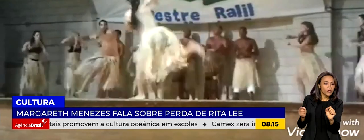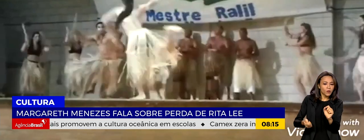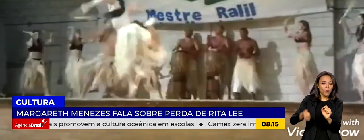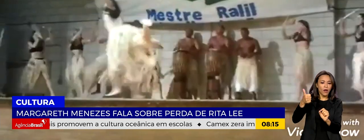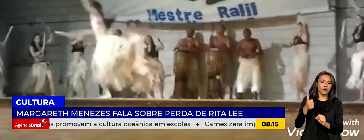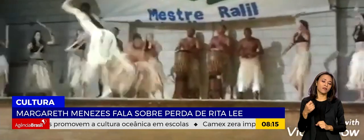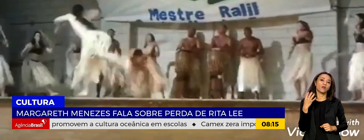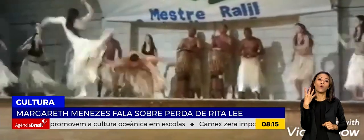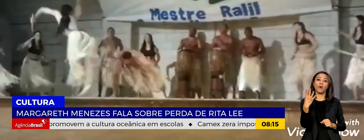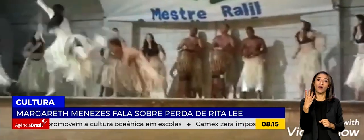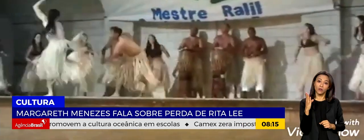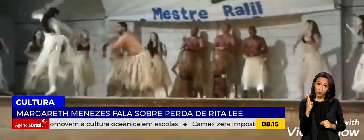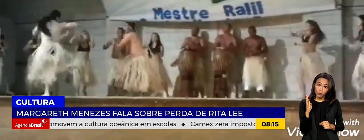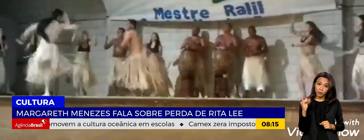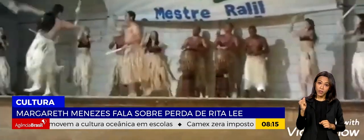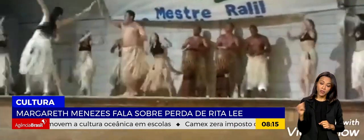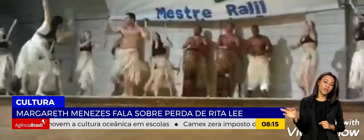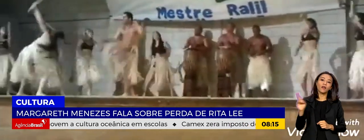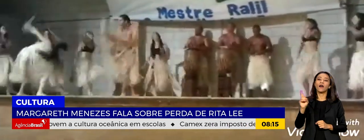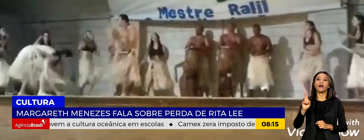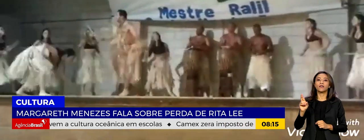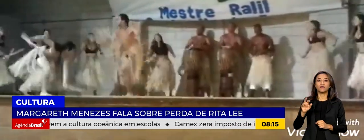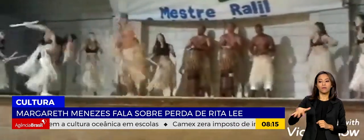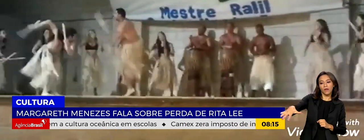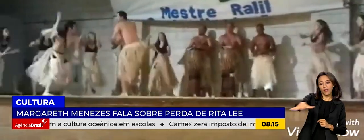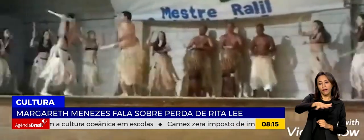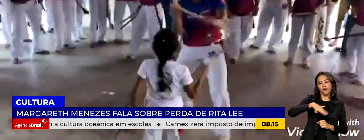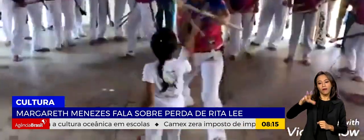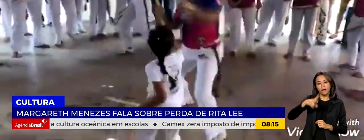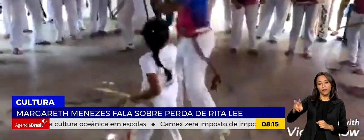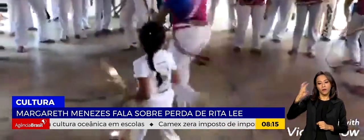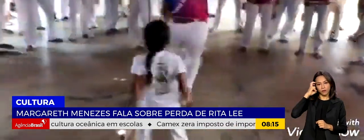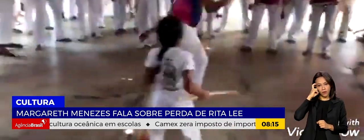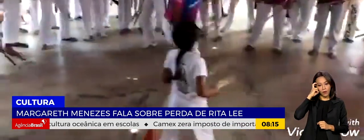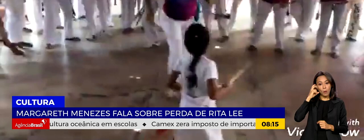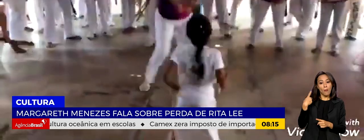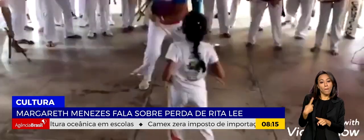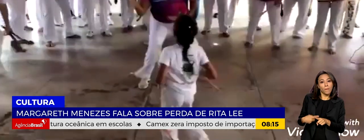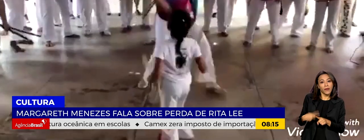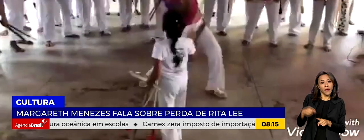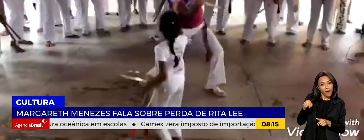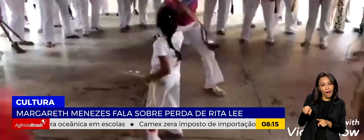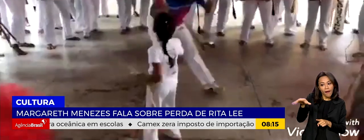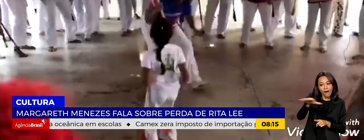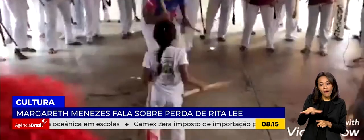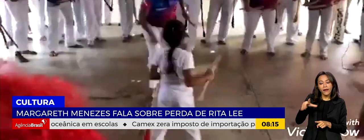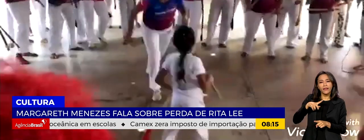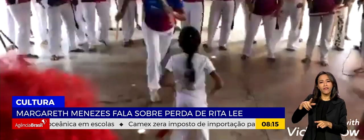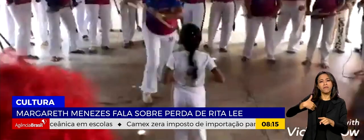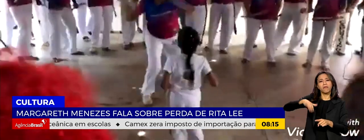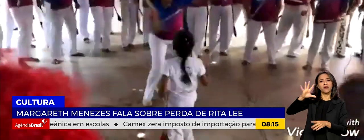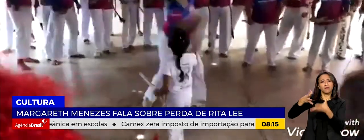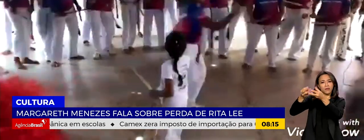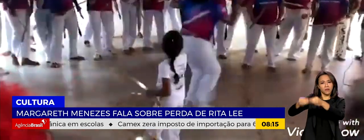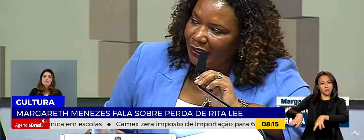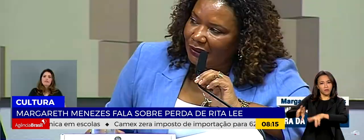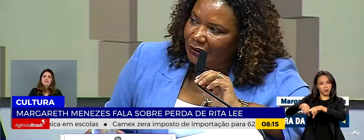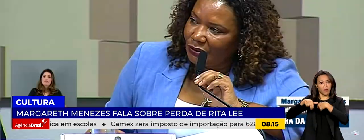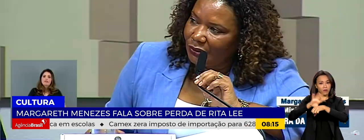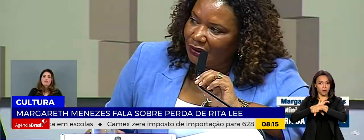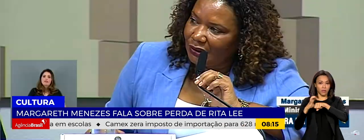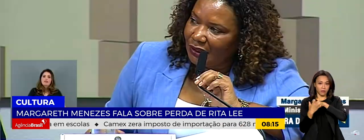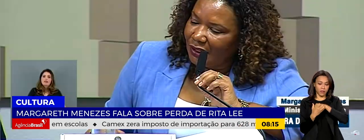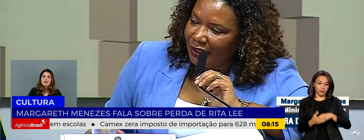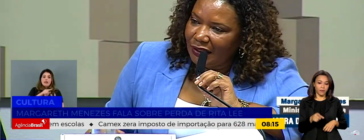quase R$4 bilhões para o setor cultural, por ter sido um dos mais afetados pela pandemia.